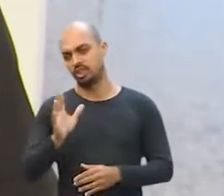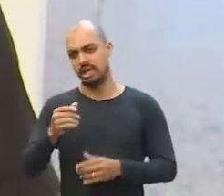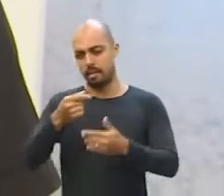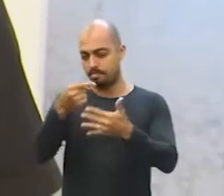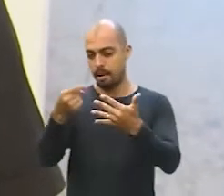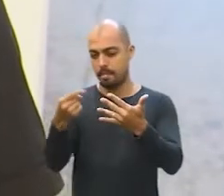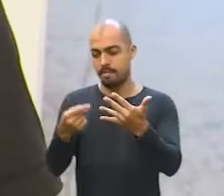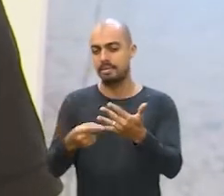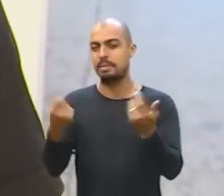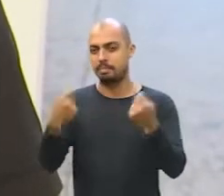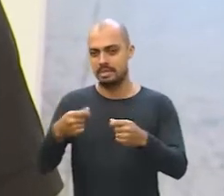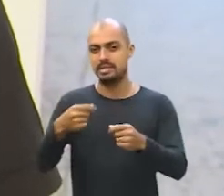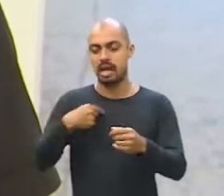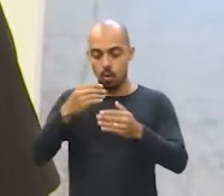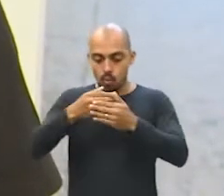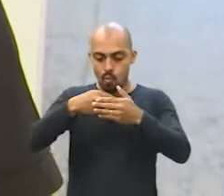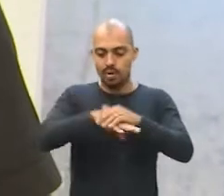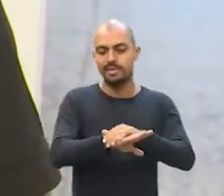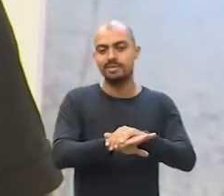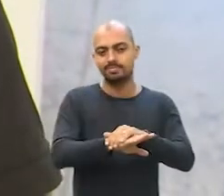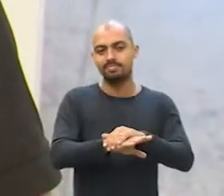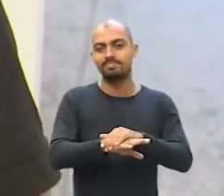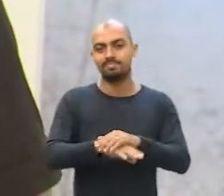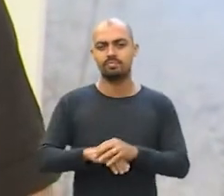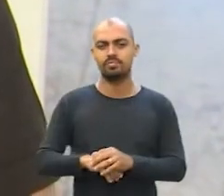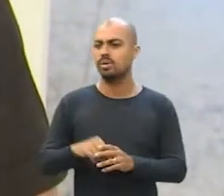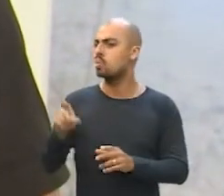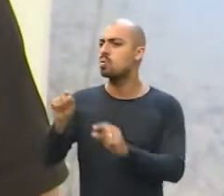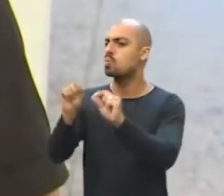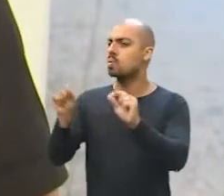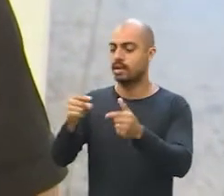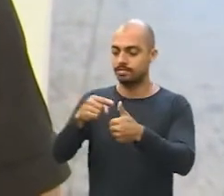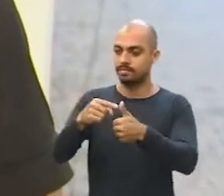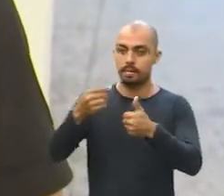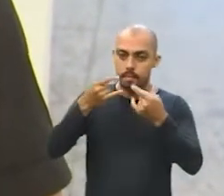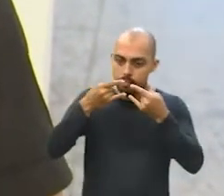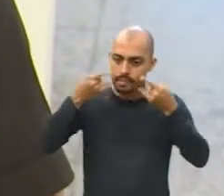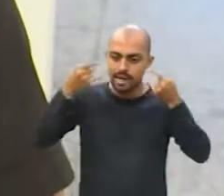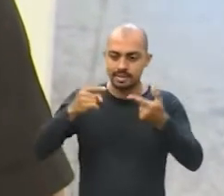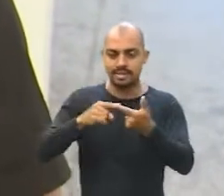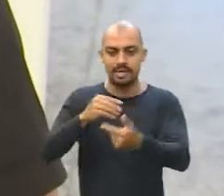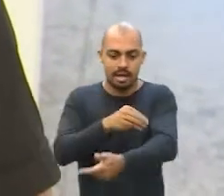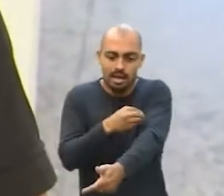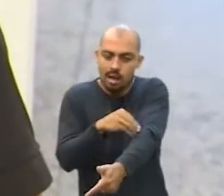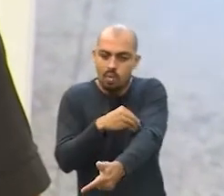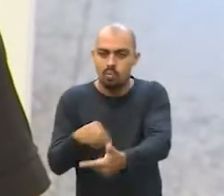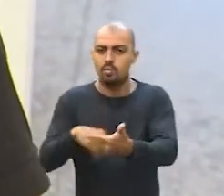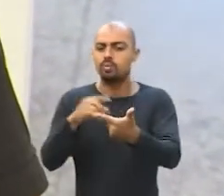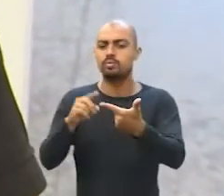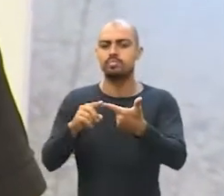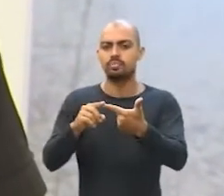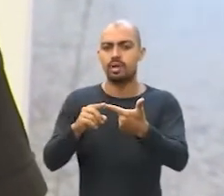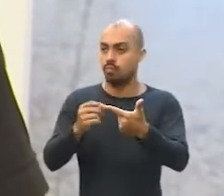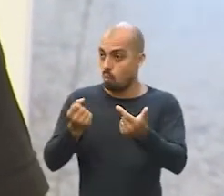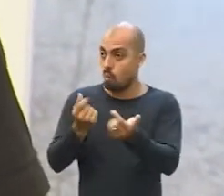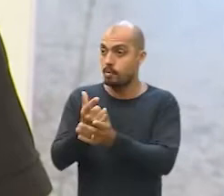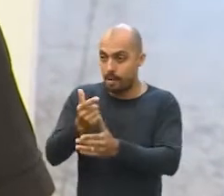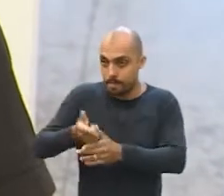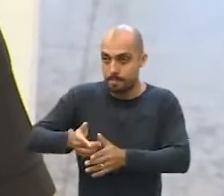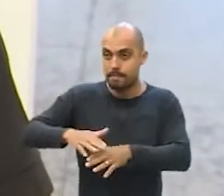que precisa de necessário de, para viajar, já trouxe de lá. O que o senhor trouxe? Máscara, trouxe